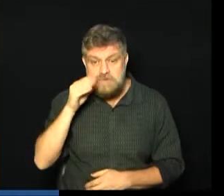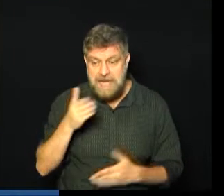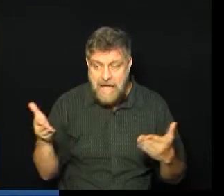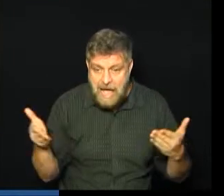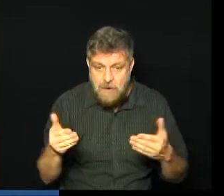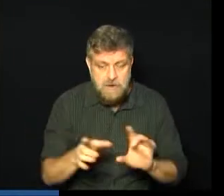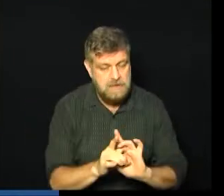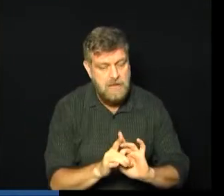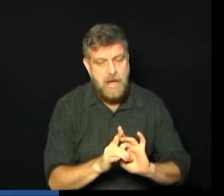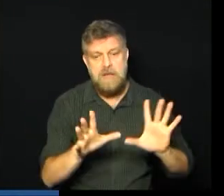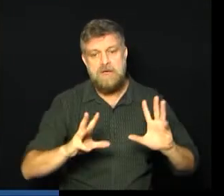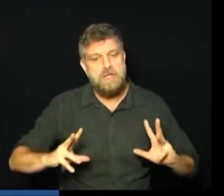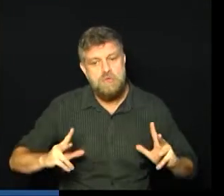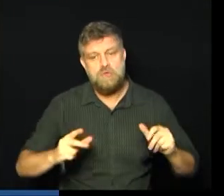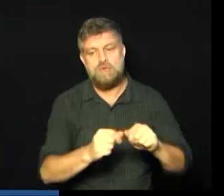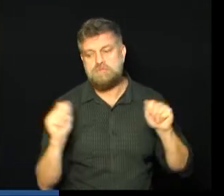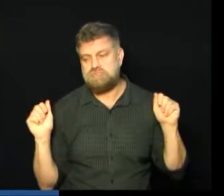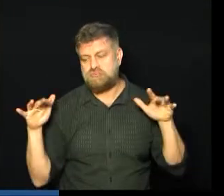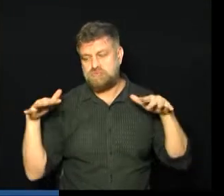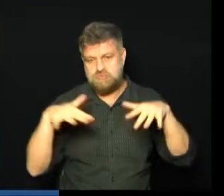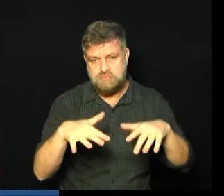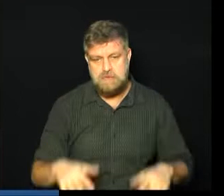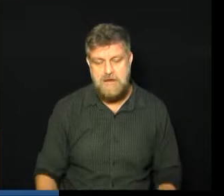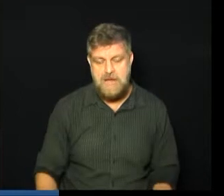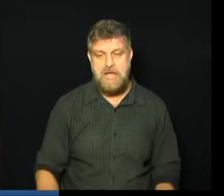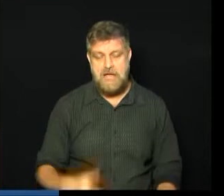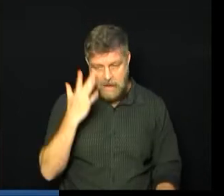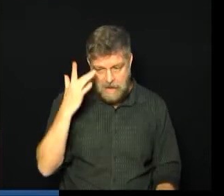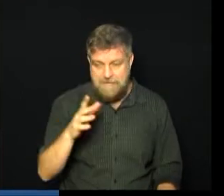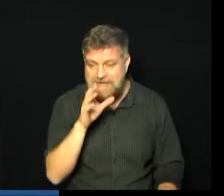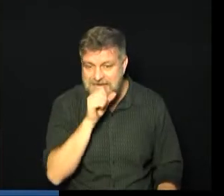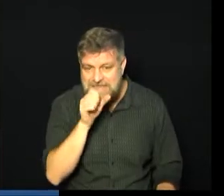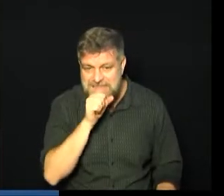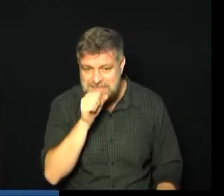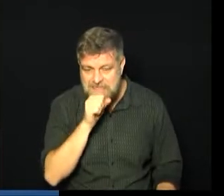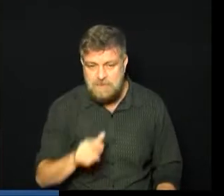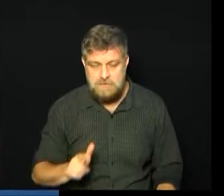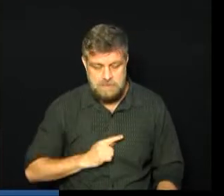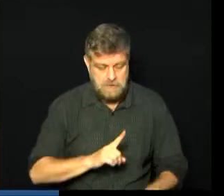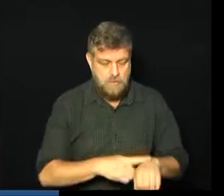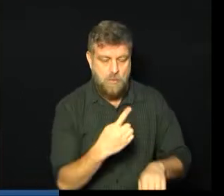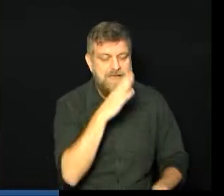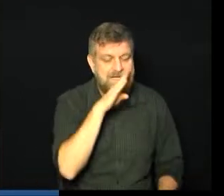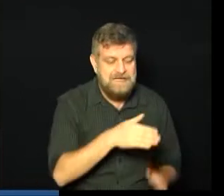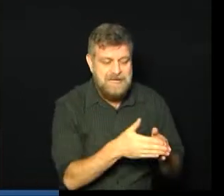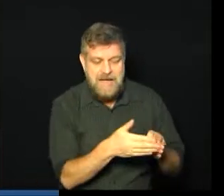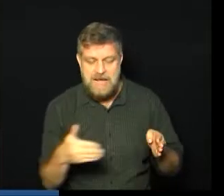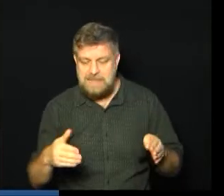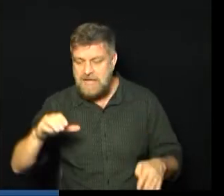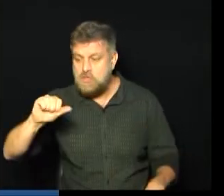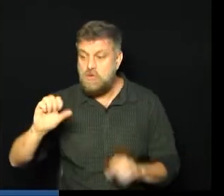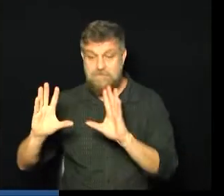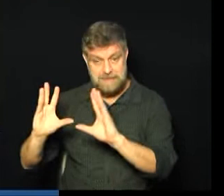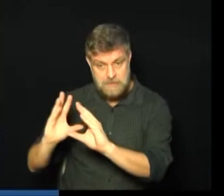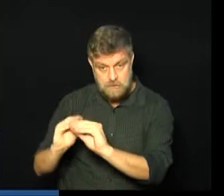Agora é para todo mundo. Então, amanhã e sábado, sexta e sábado, da 1 da tarde até as 9 da